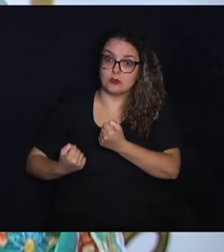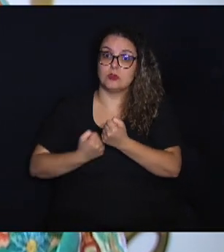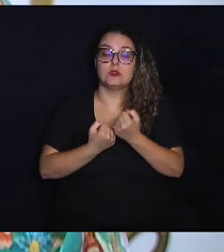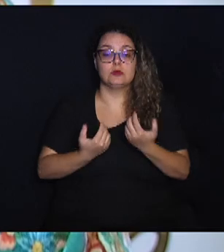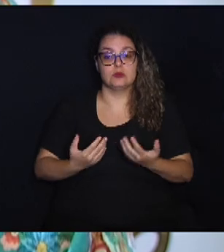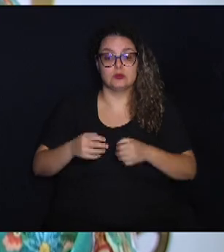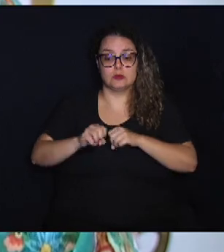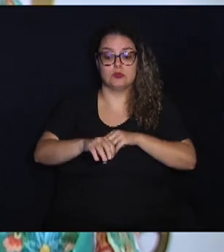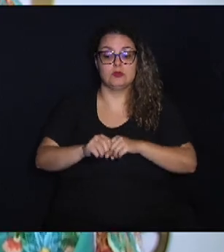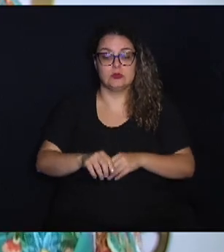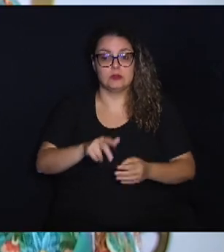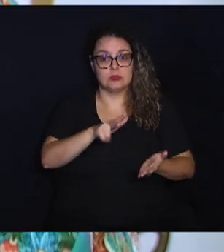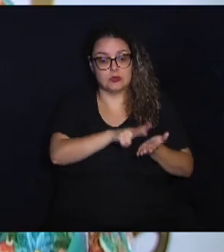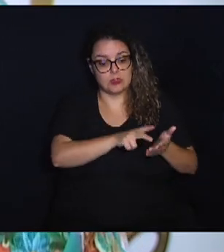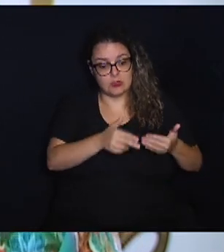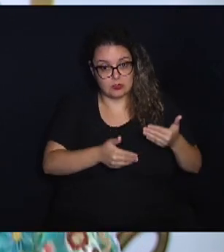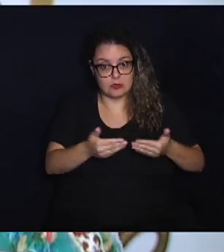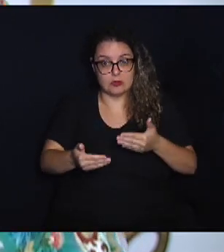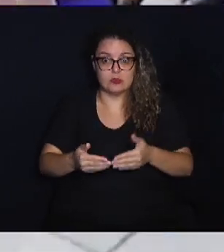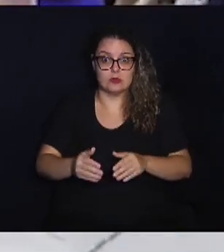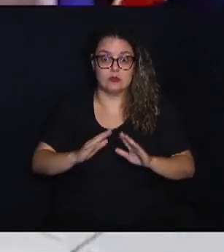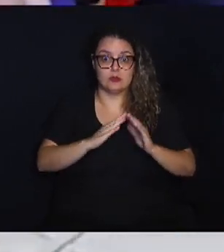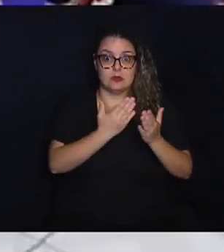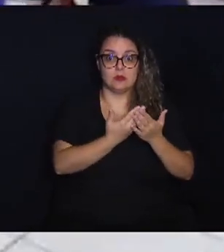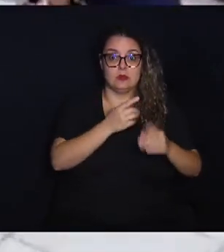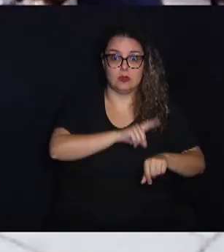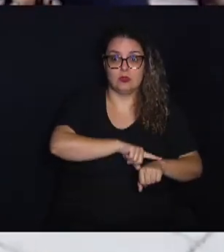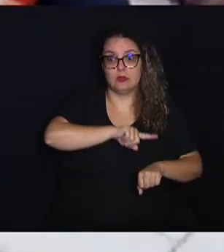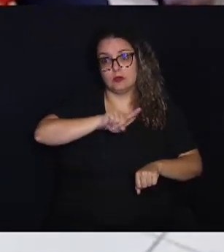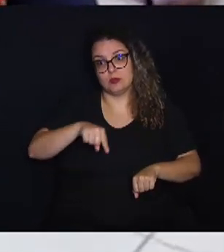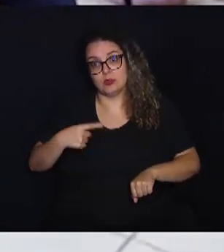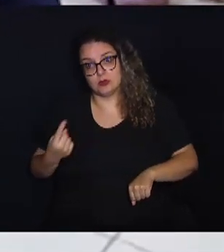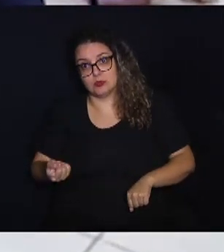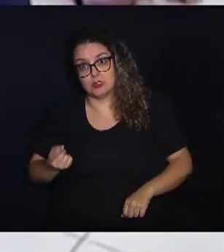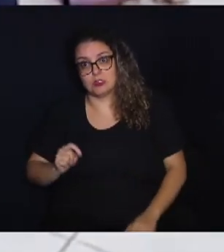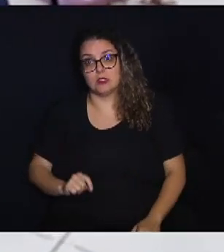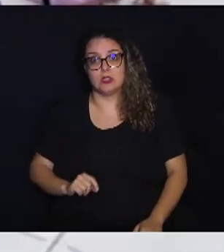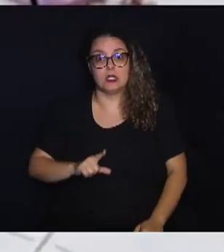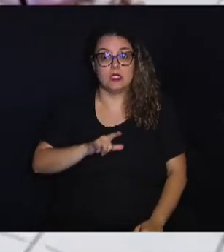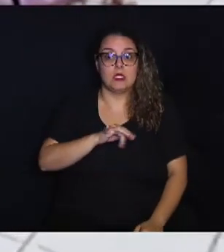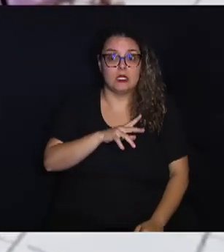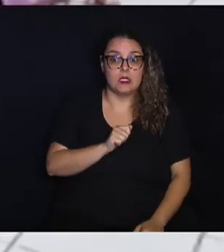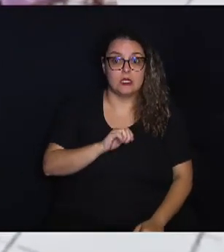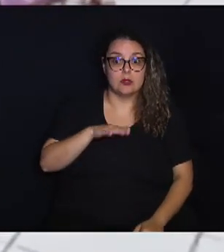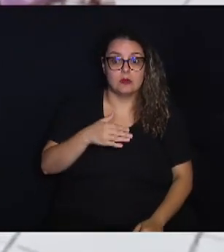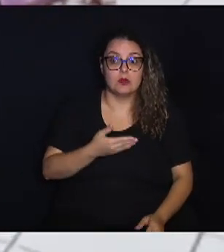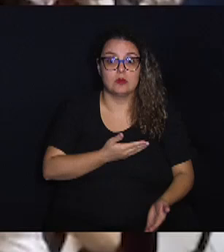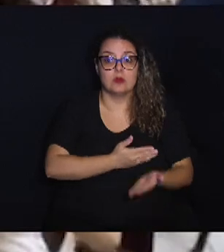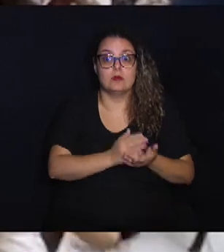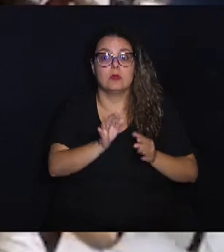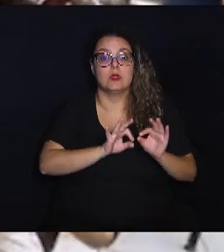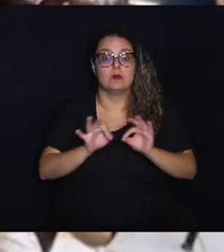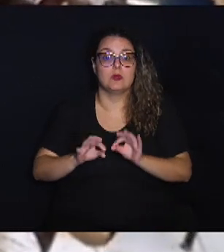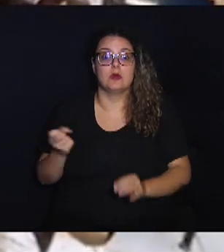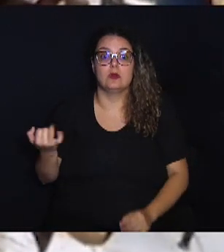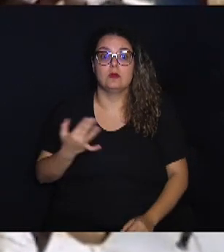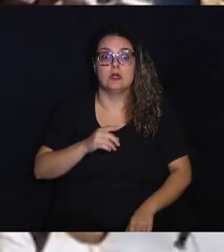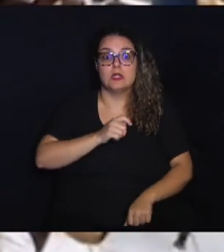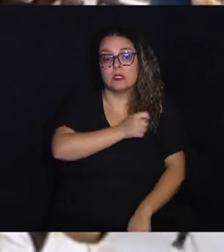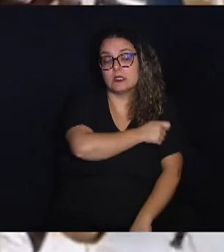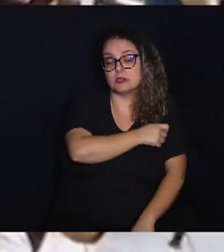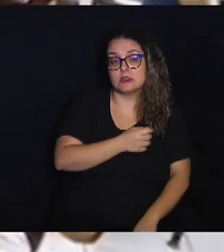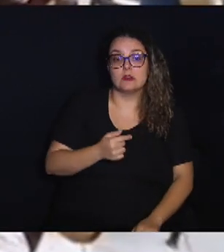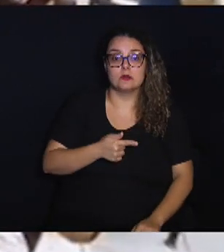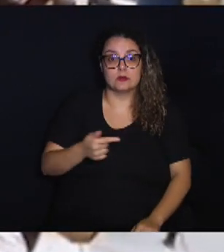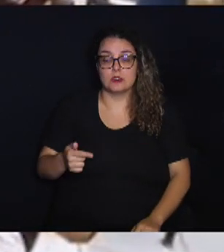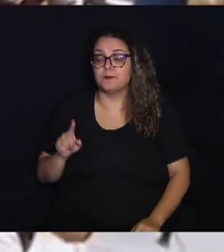no ensino regular, no seu contraturno do ensino regular. E Leila, e quando começam as aulas do projeto? São quantas aulas por semana? Isso,